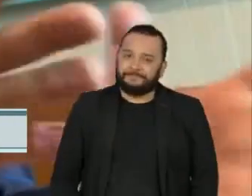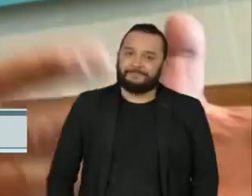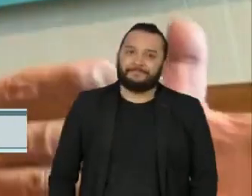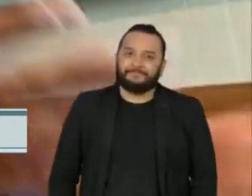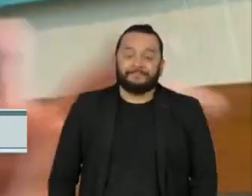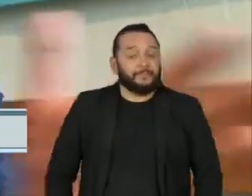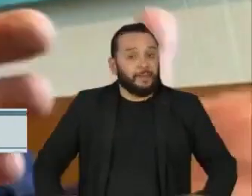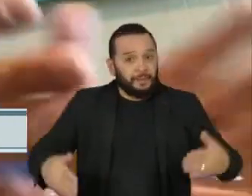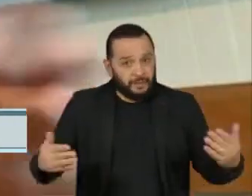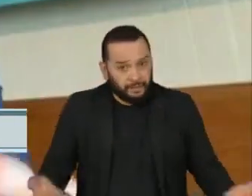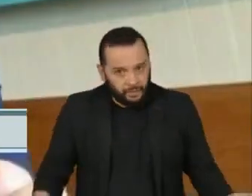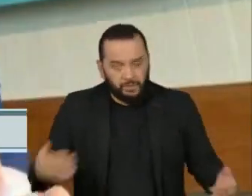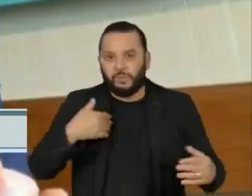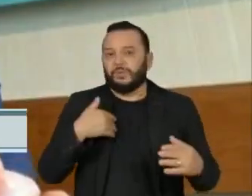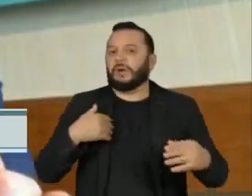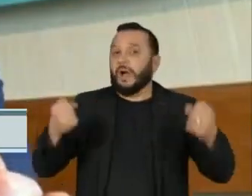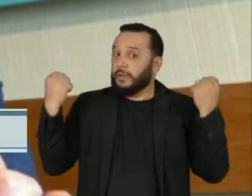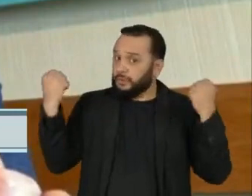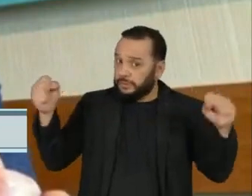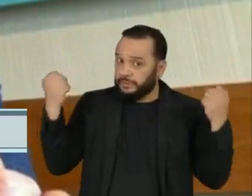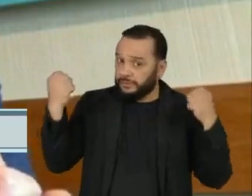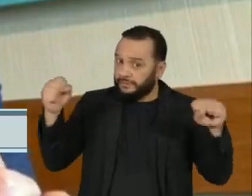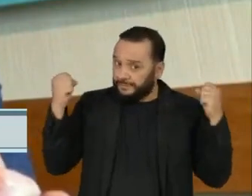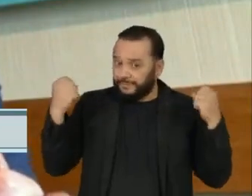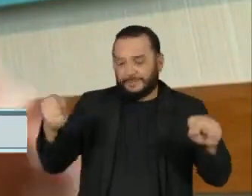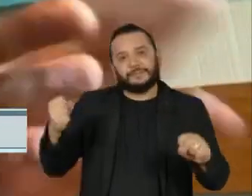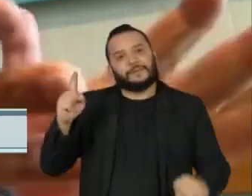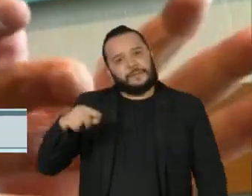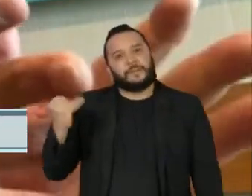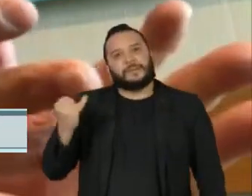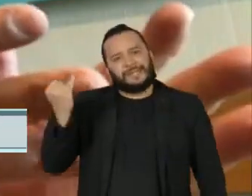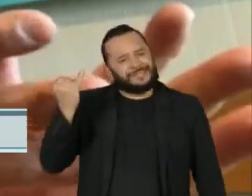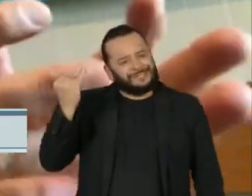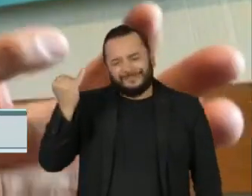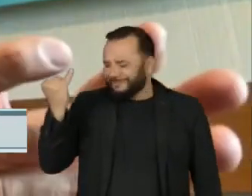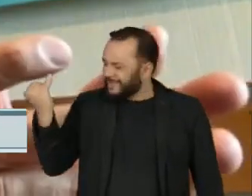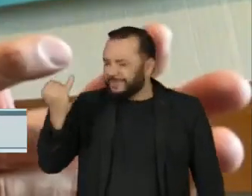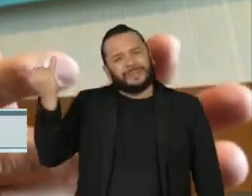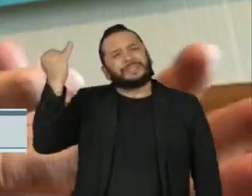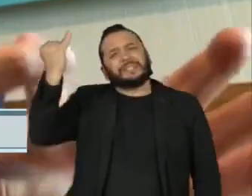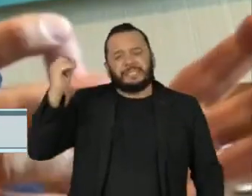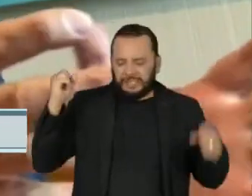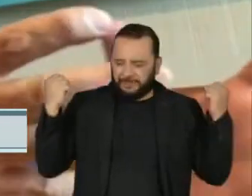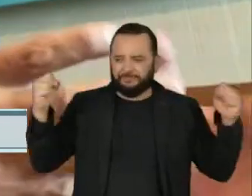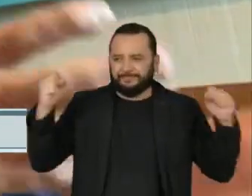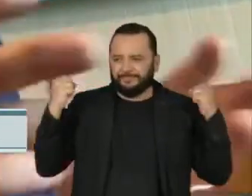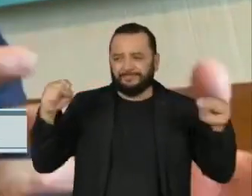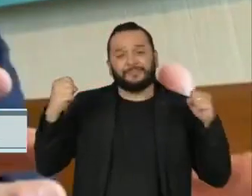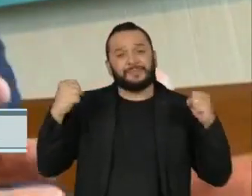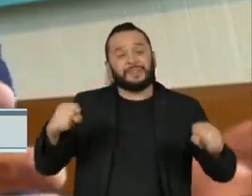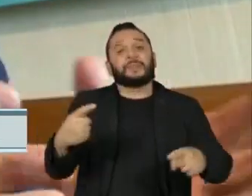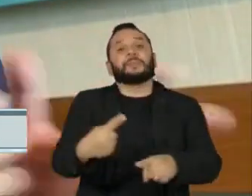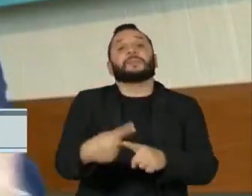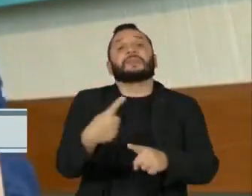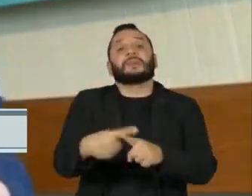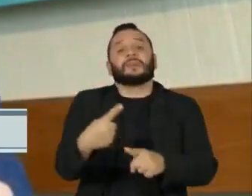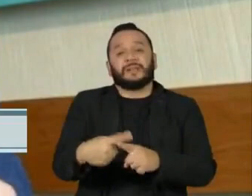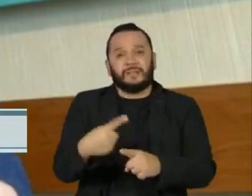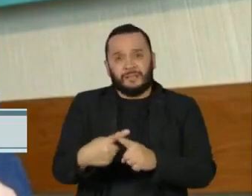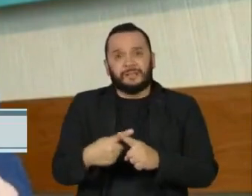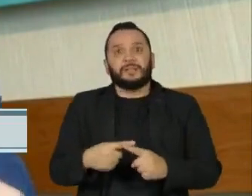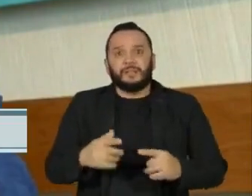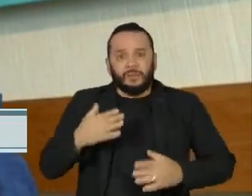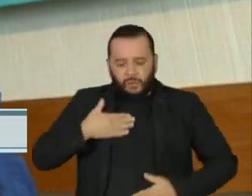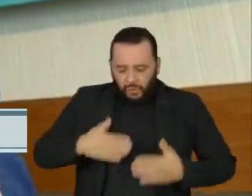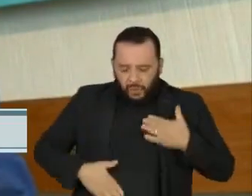a atividade física, para concluir, é fundamental porque ajuda no controle do